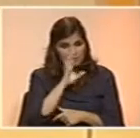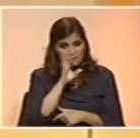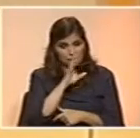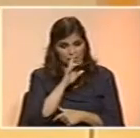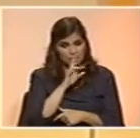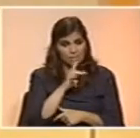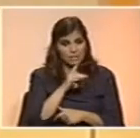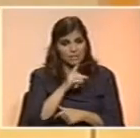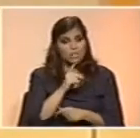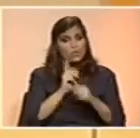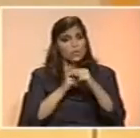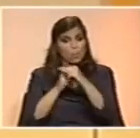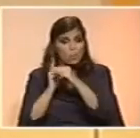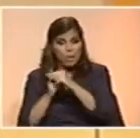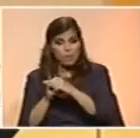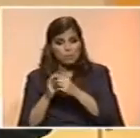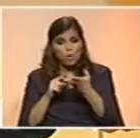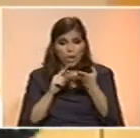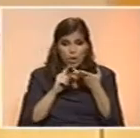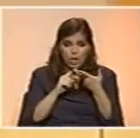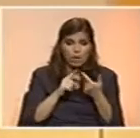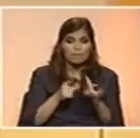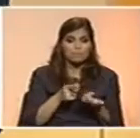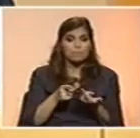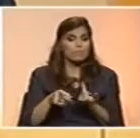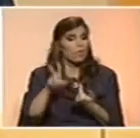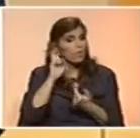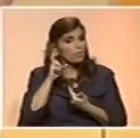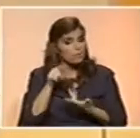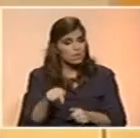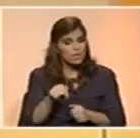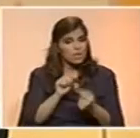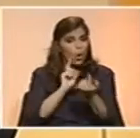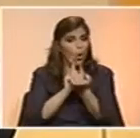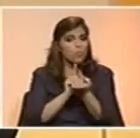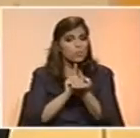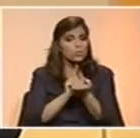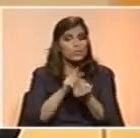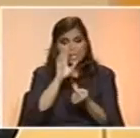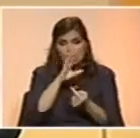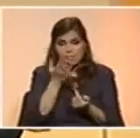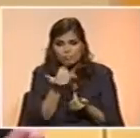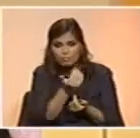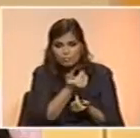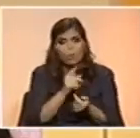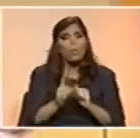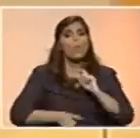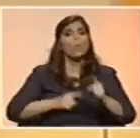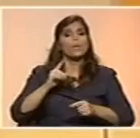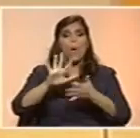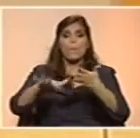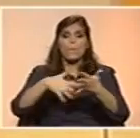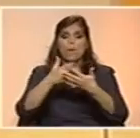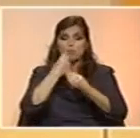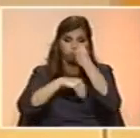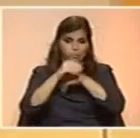a somar a quantidade de proteínas que ingerimos, portanto é exatamente como nós ouvimos aqui que na consulta, fazendo um levantamento daquilo que é o plano alimentar